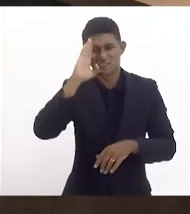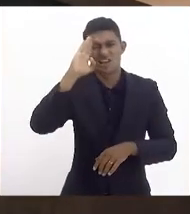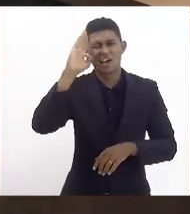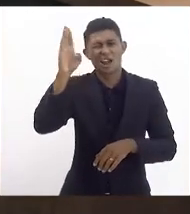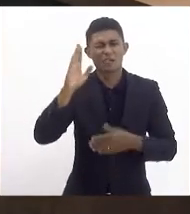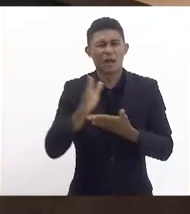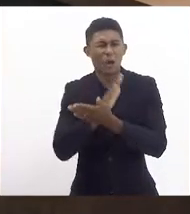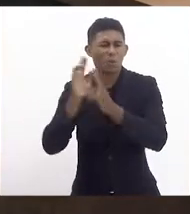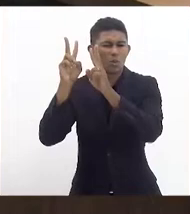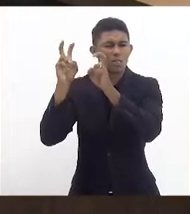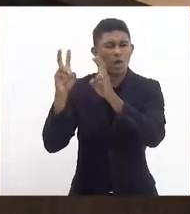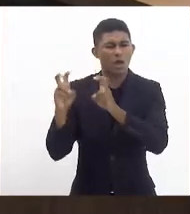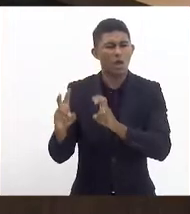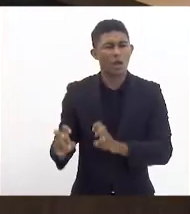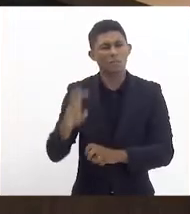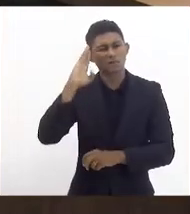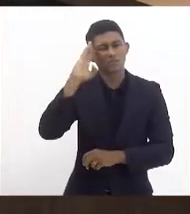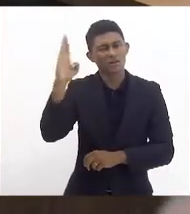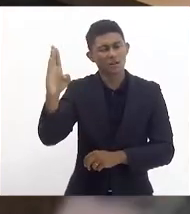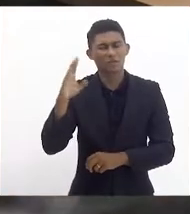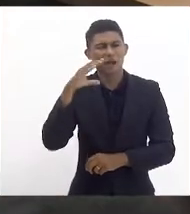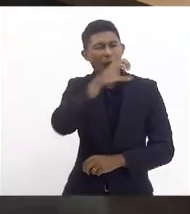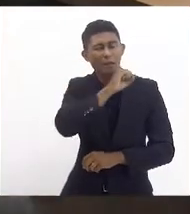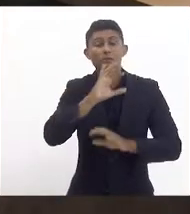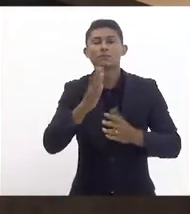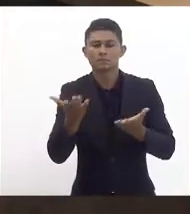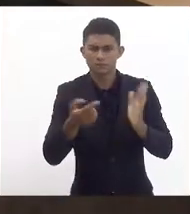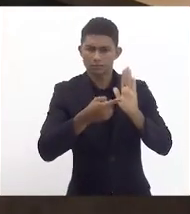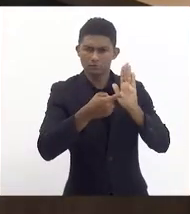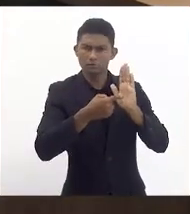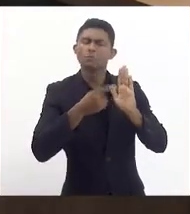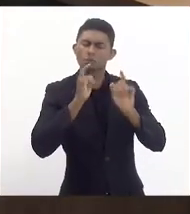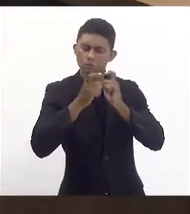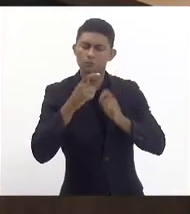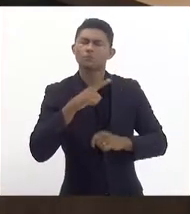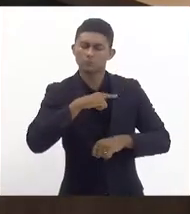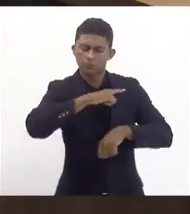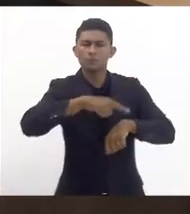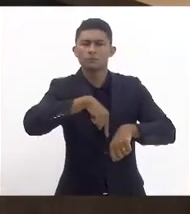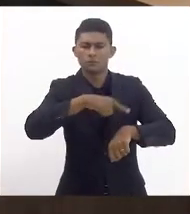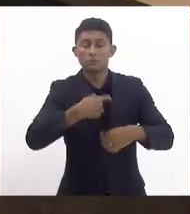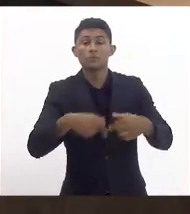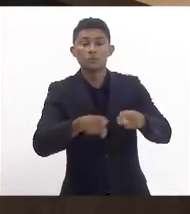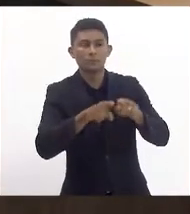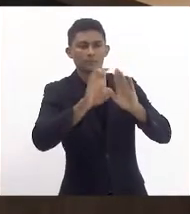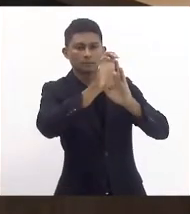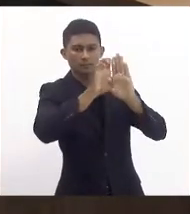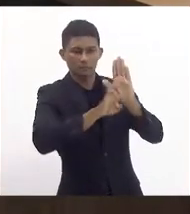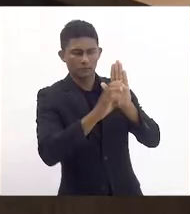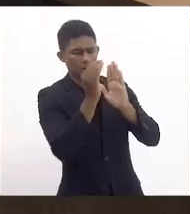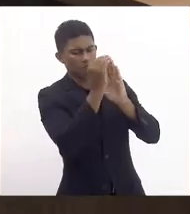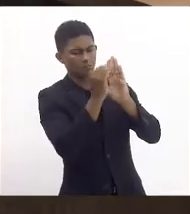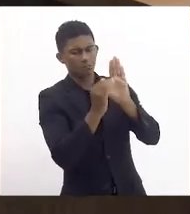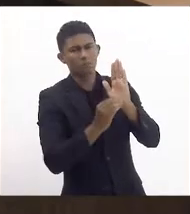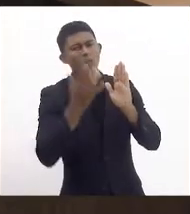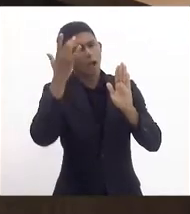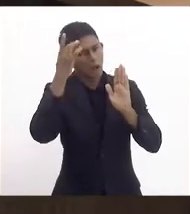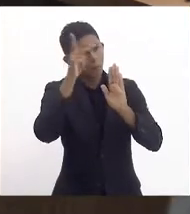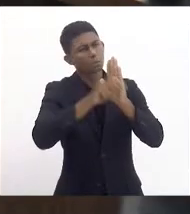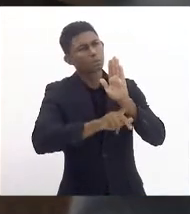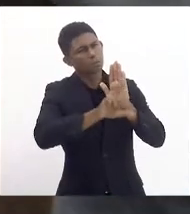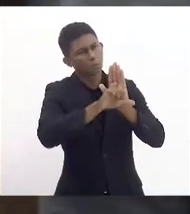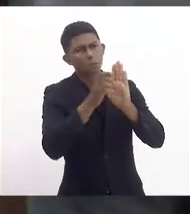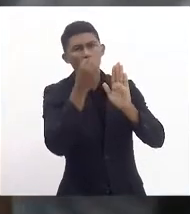então acho que é devido, e tem algumas emendas que melhoram um pouco o escopo do projeto, outras... dá